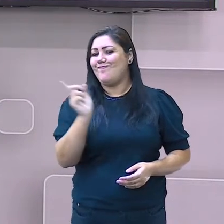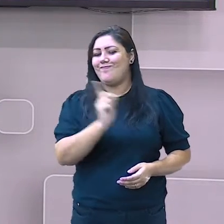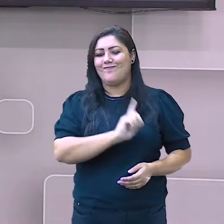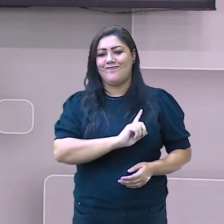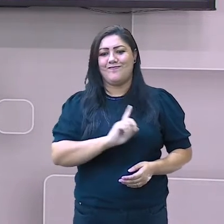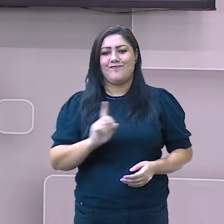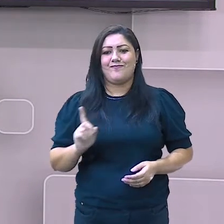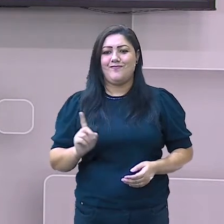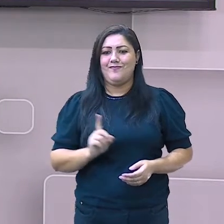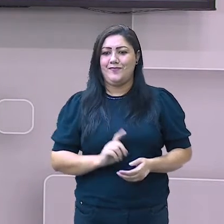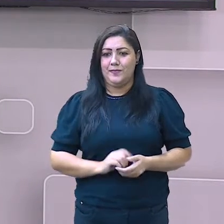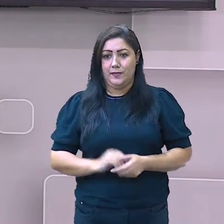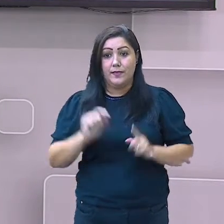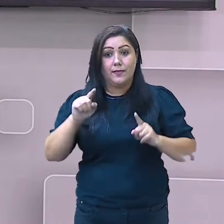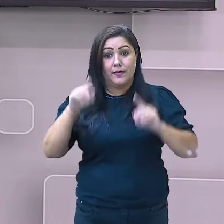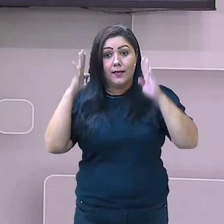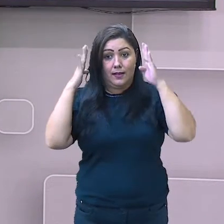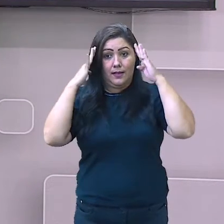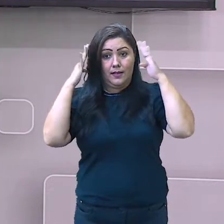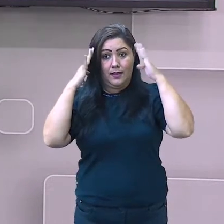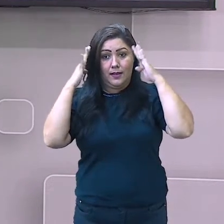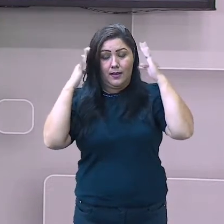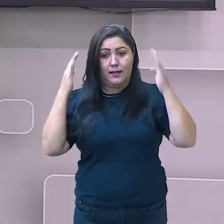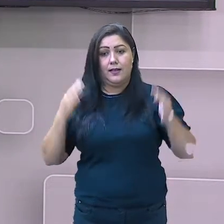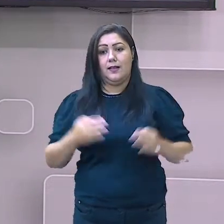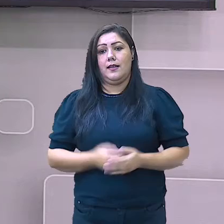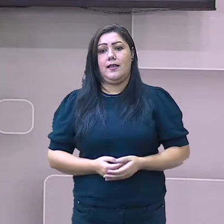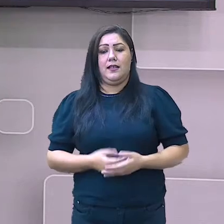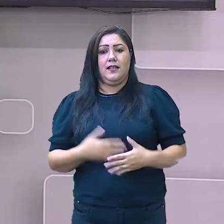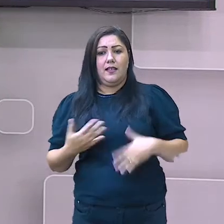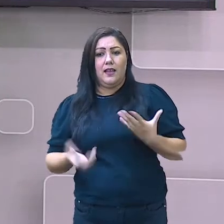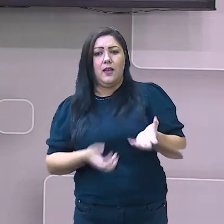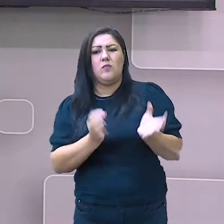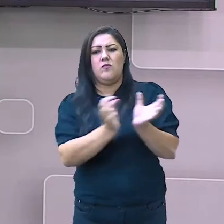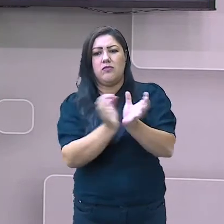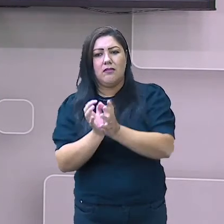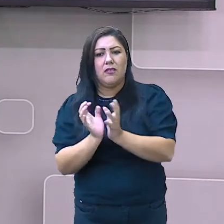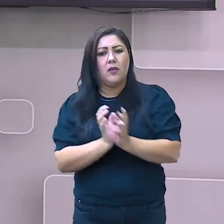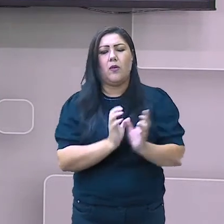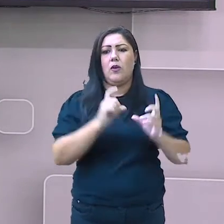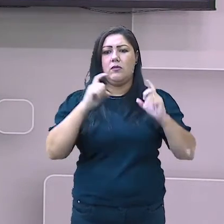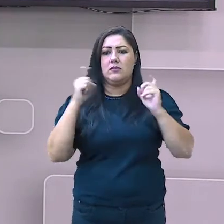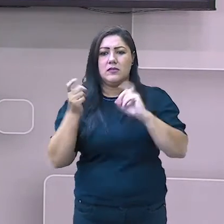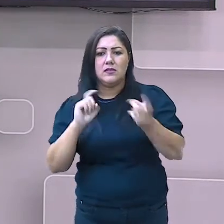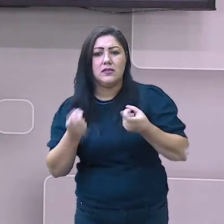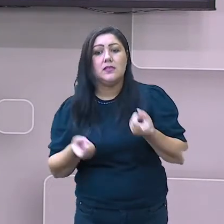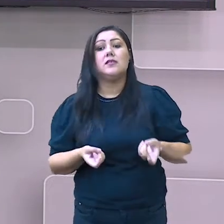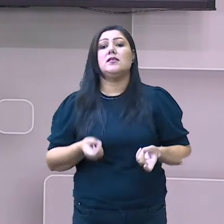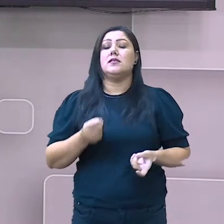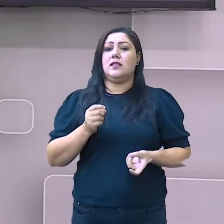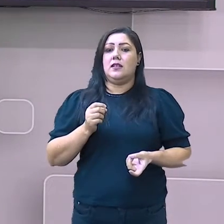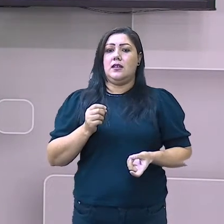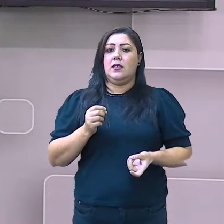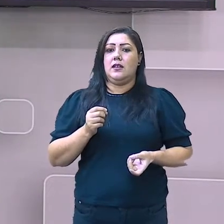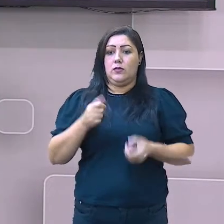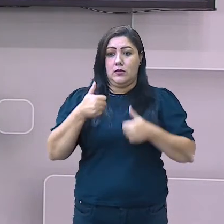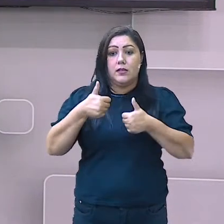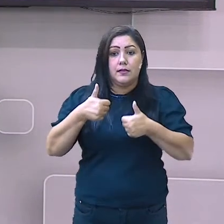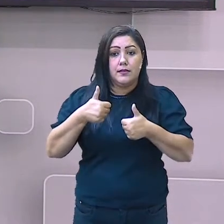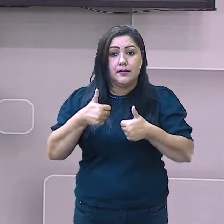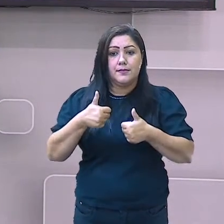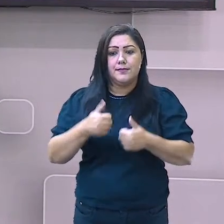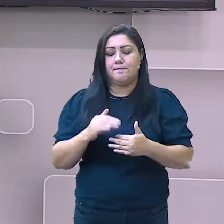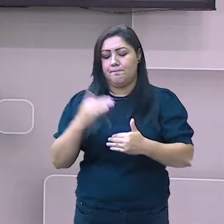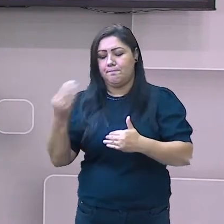Combinado? Ficou entendido até aqui o que é a Duma, o que foi o Conselho, o que funcionou, o que não funcionou? Então, vamos